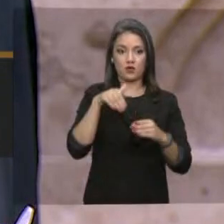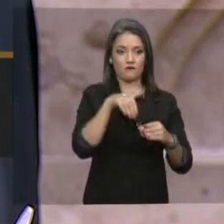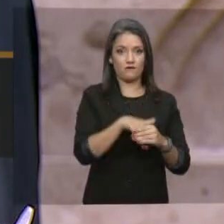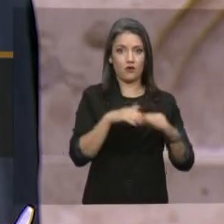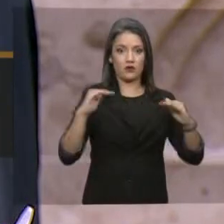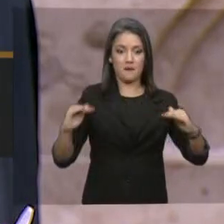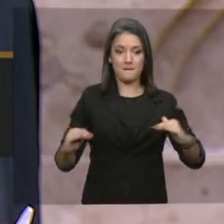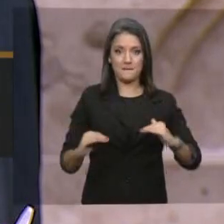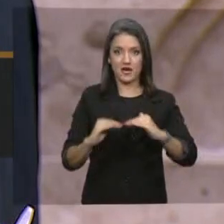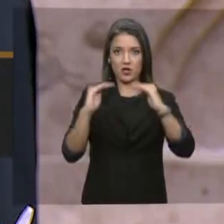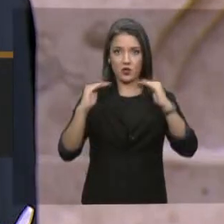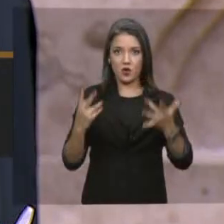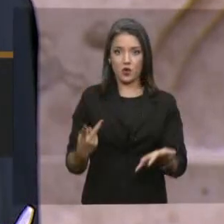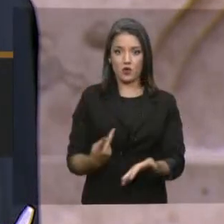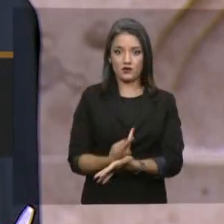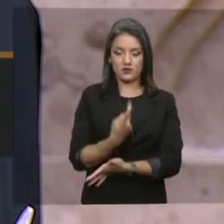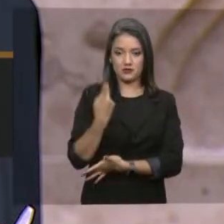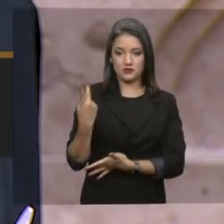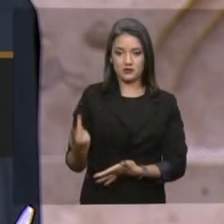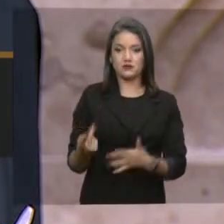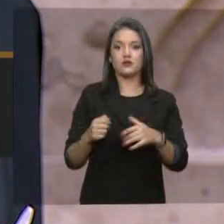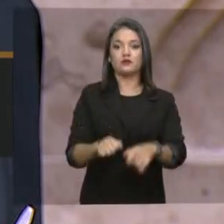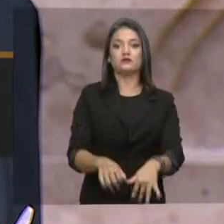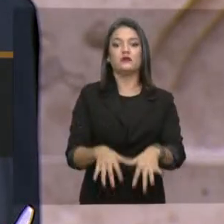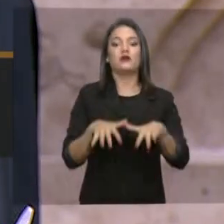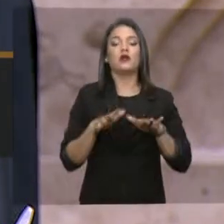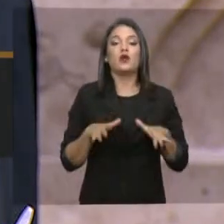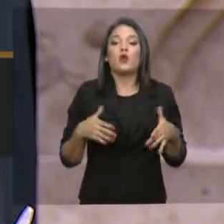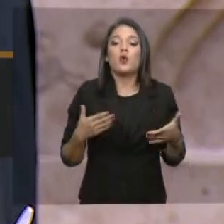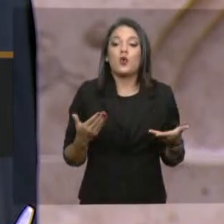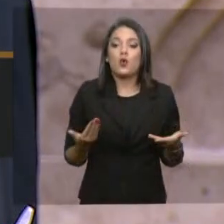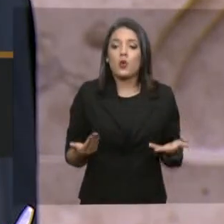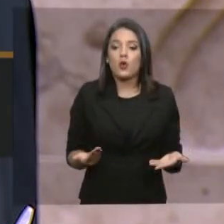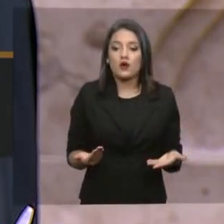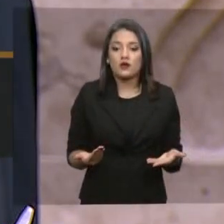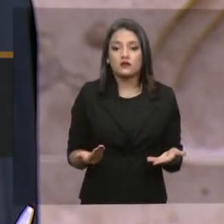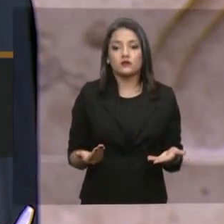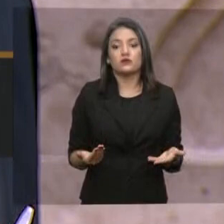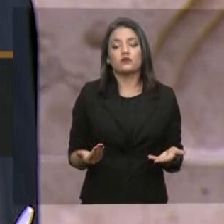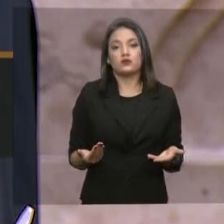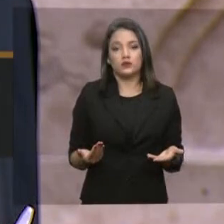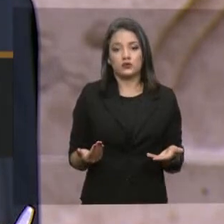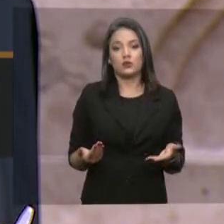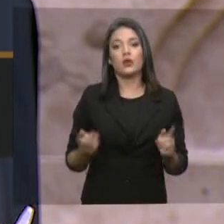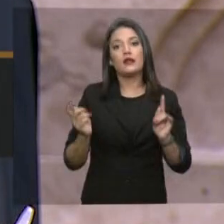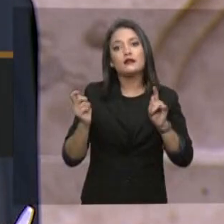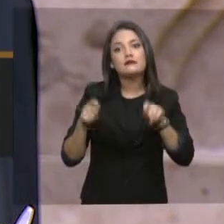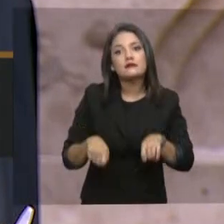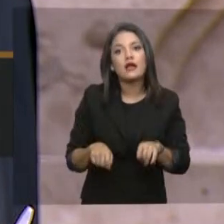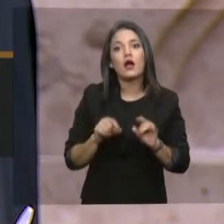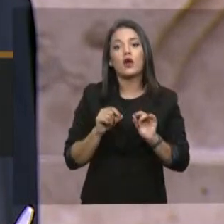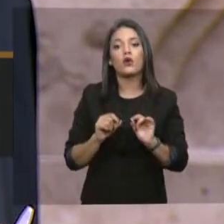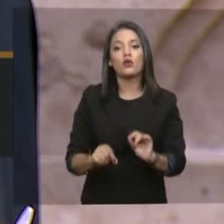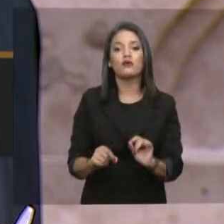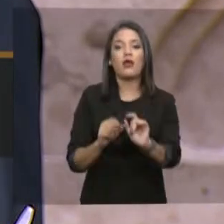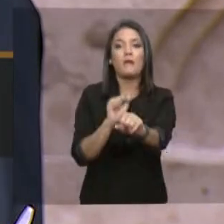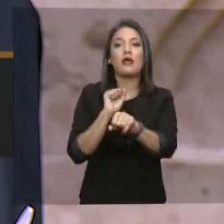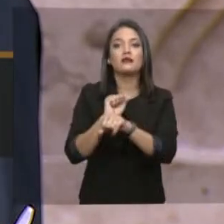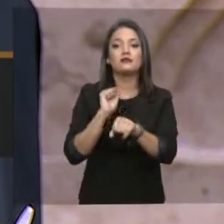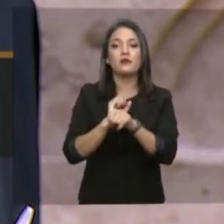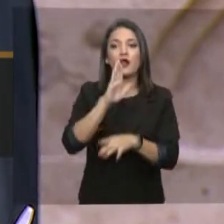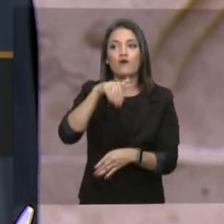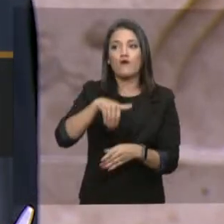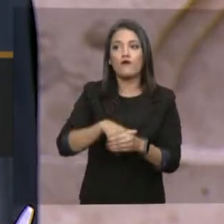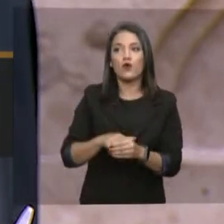do órgão colegiado, turma ou plenário, quando seja possível colher, em ocasião oportuna, o voto do membro ausente, e,